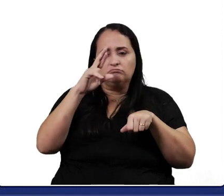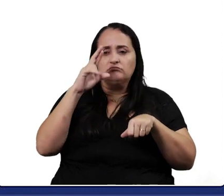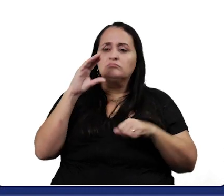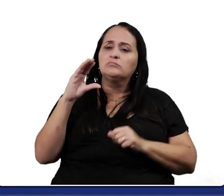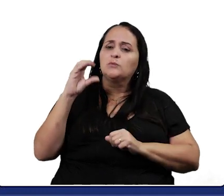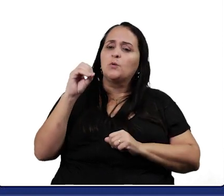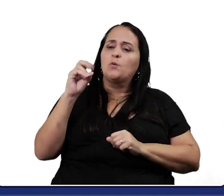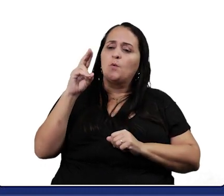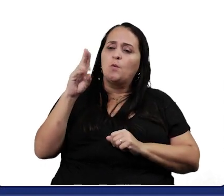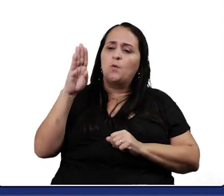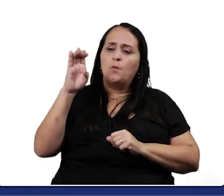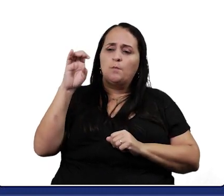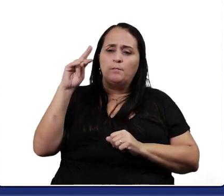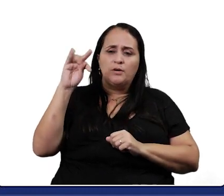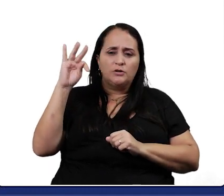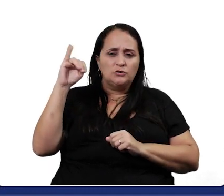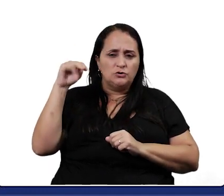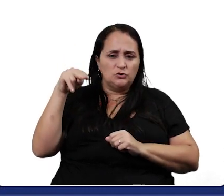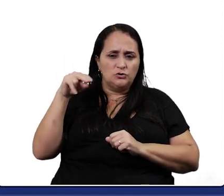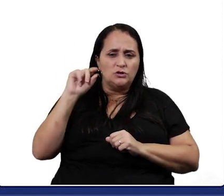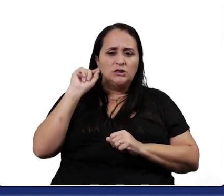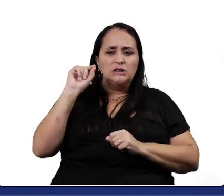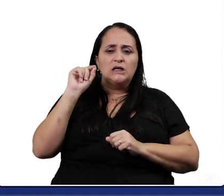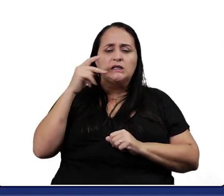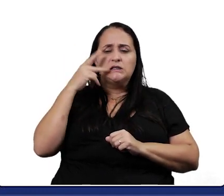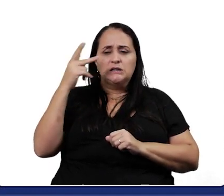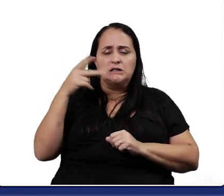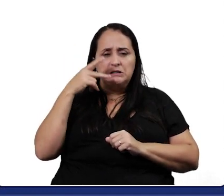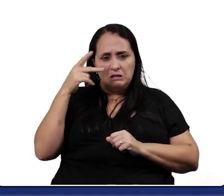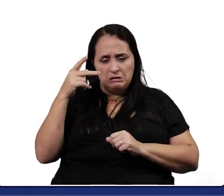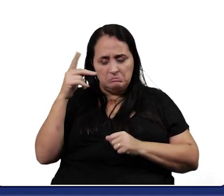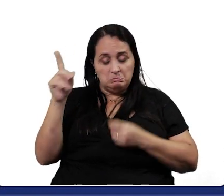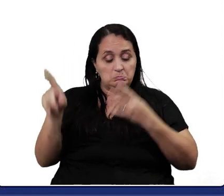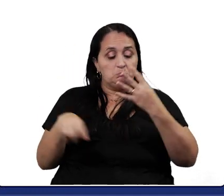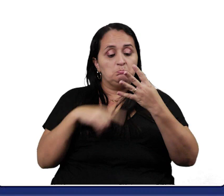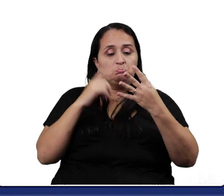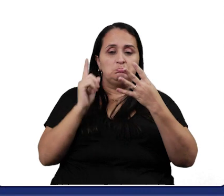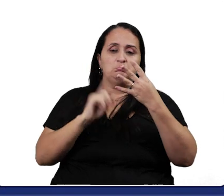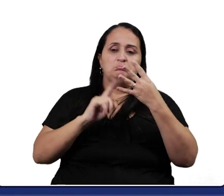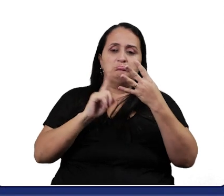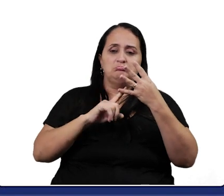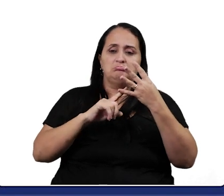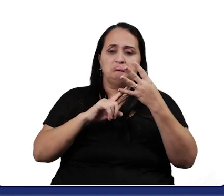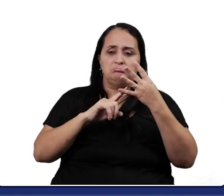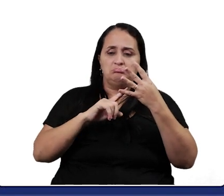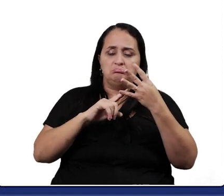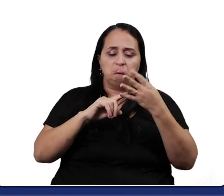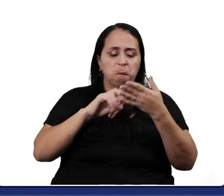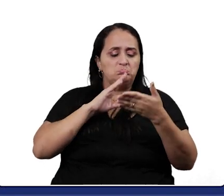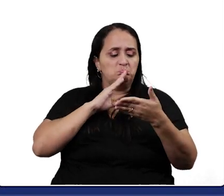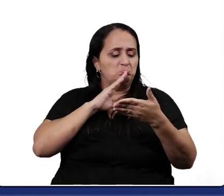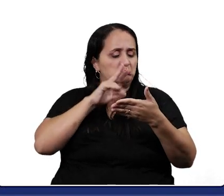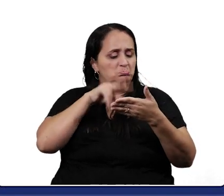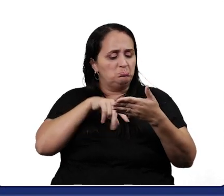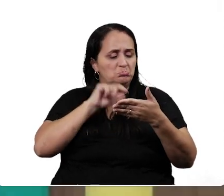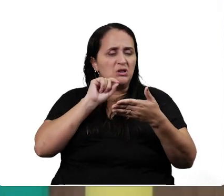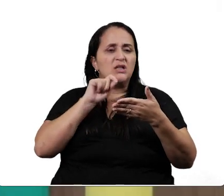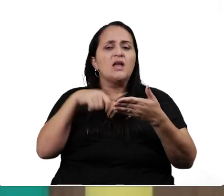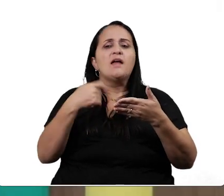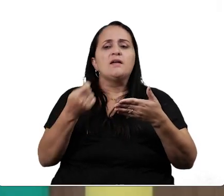de Coubertin quem disse ela. E letra D, a autoria é desconhecida.